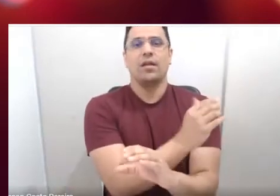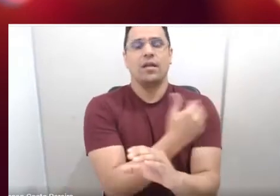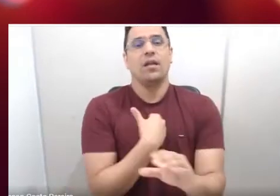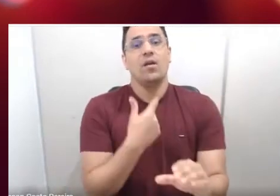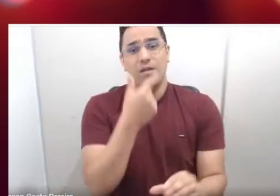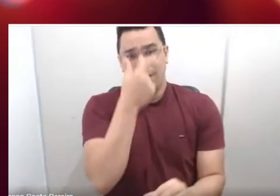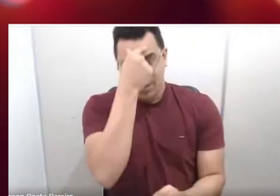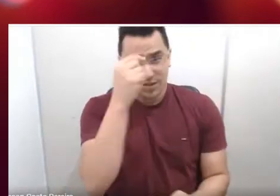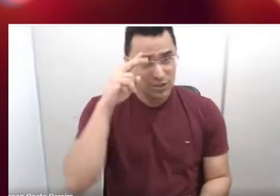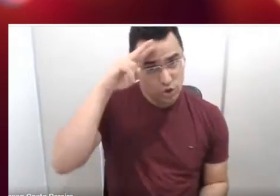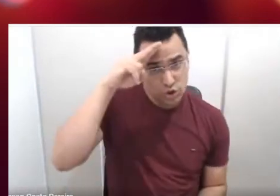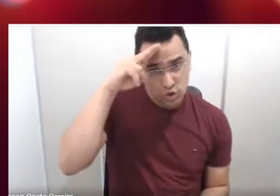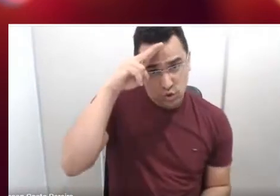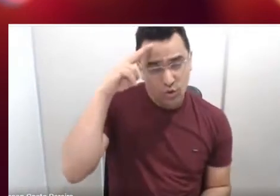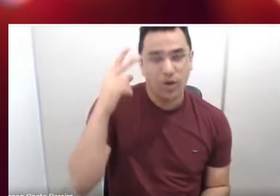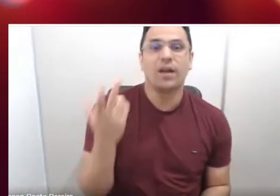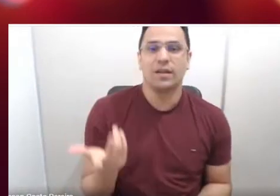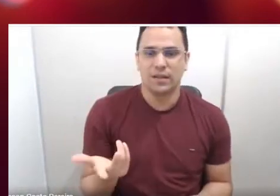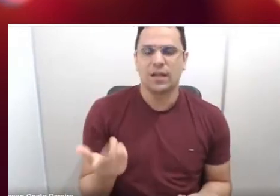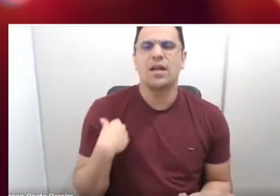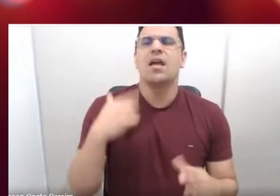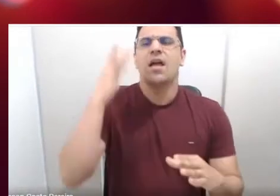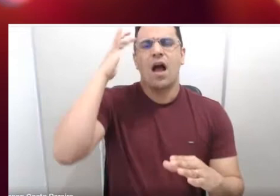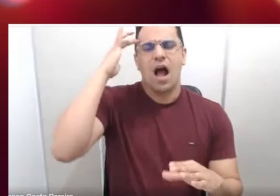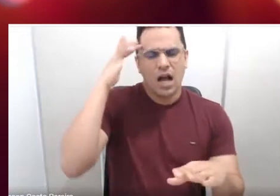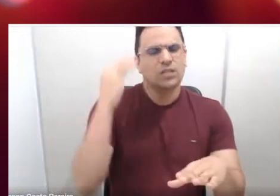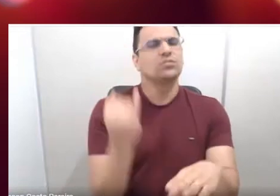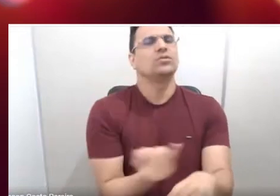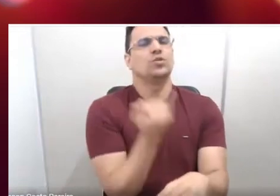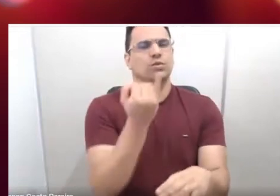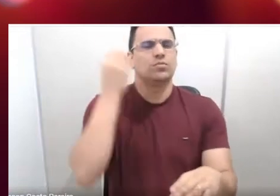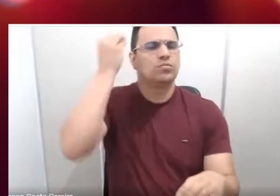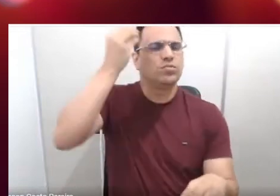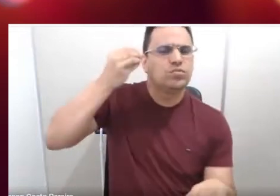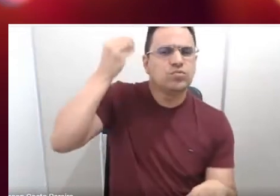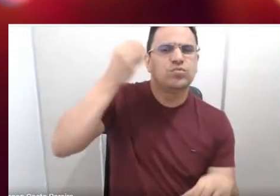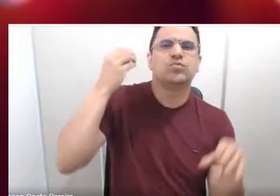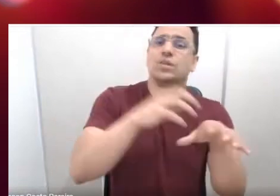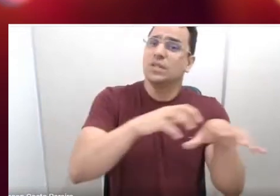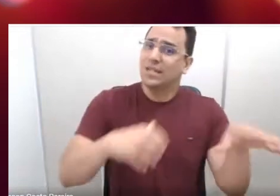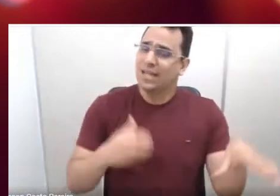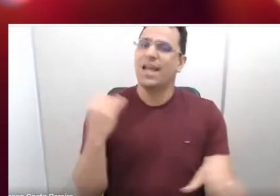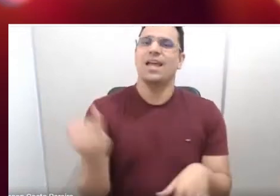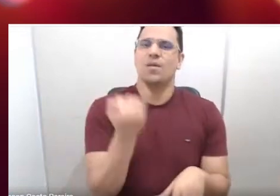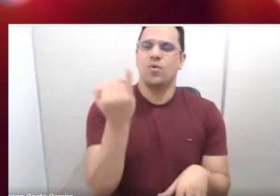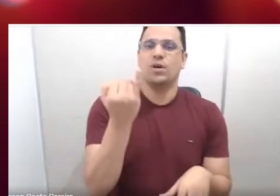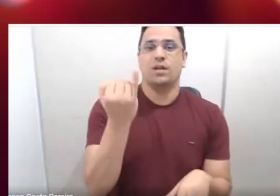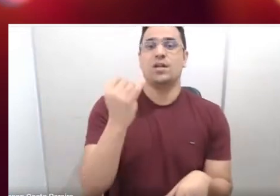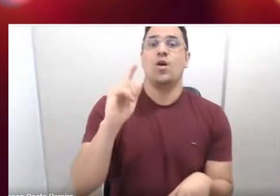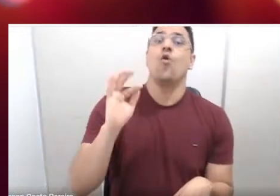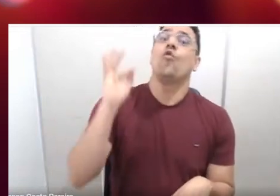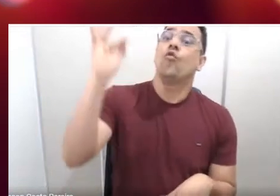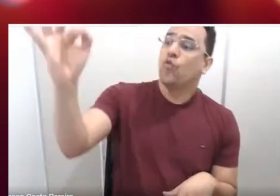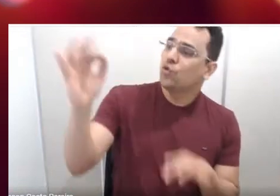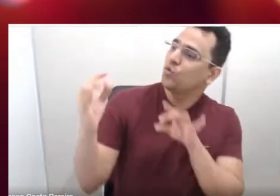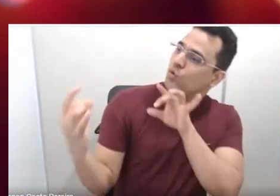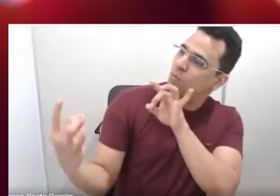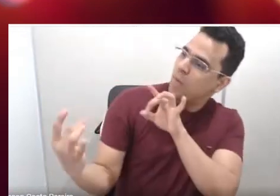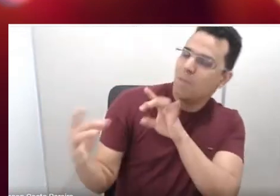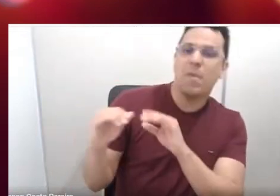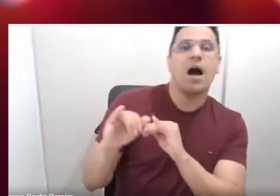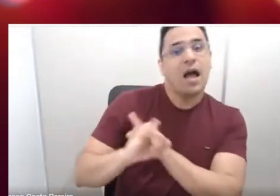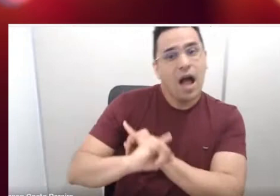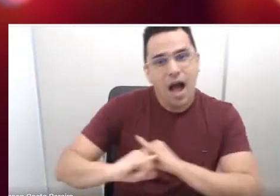eu considero extremamente importante essa experiência do ensino remoto, eu considero que foi fundamental, inclusive, para que